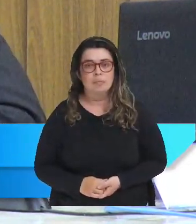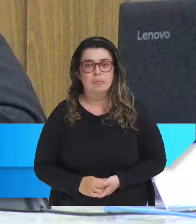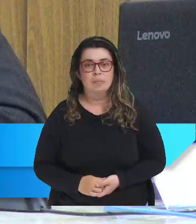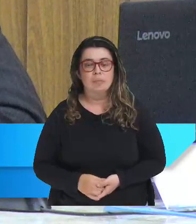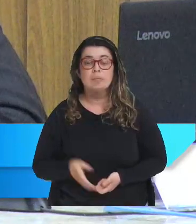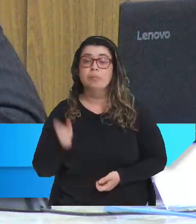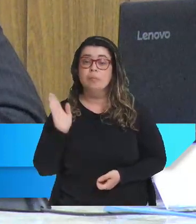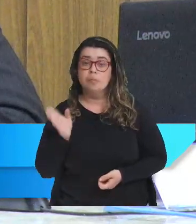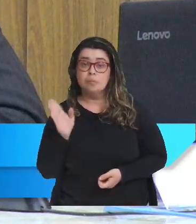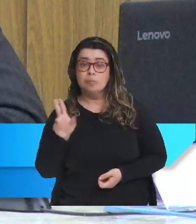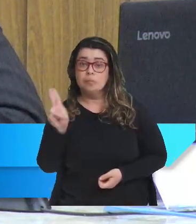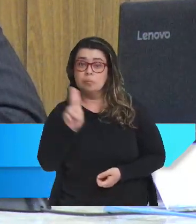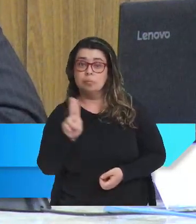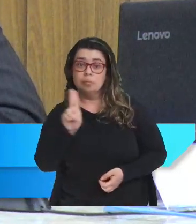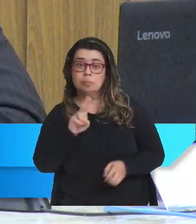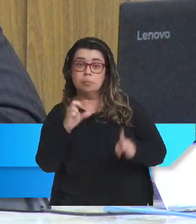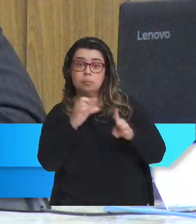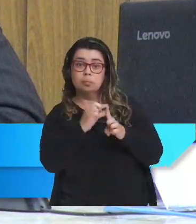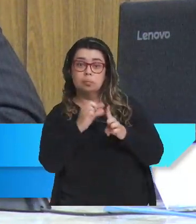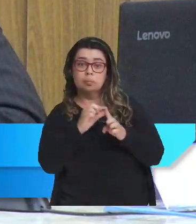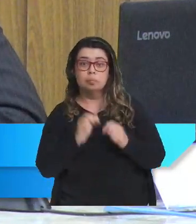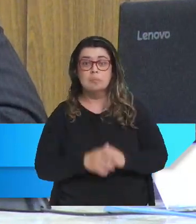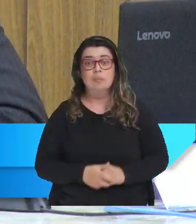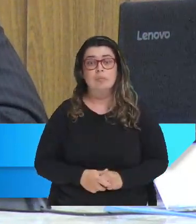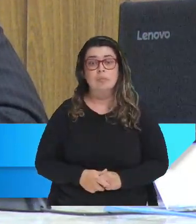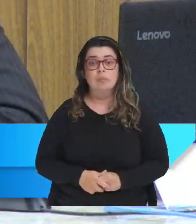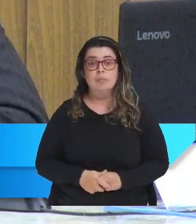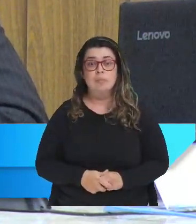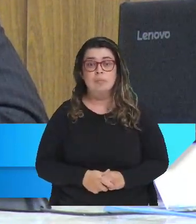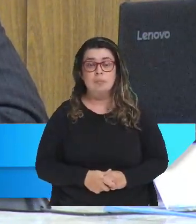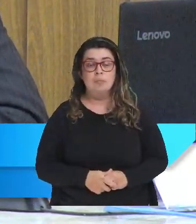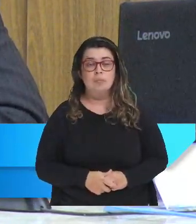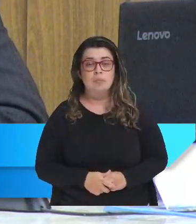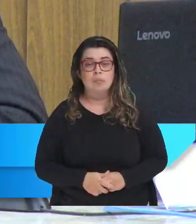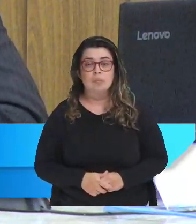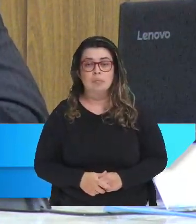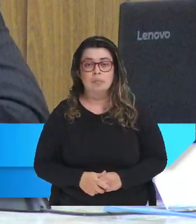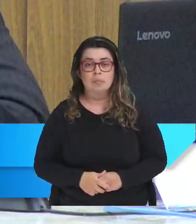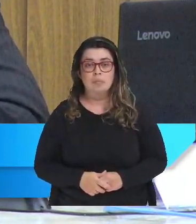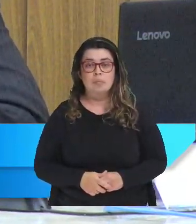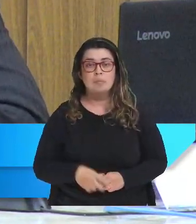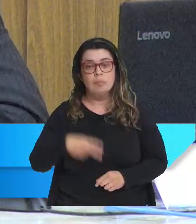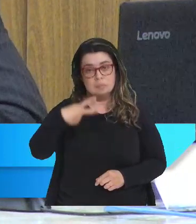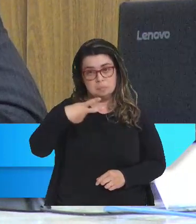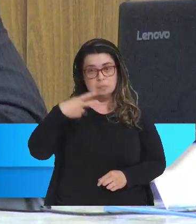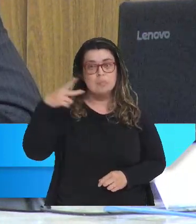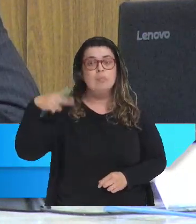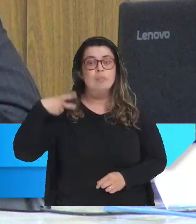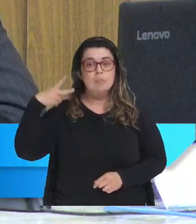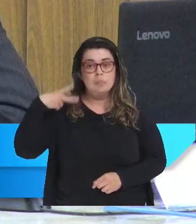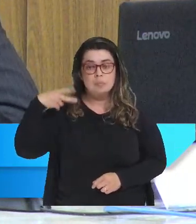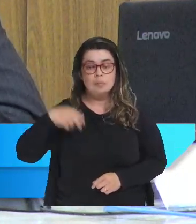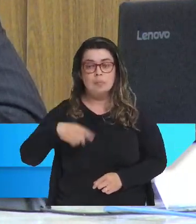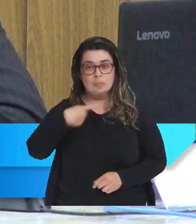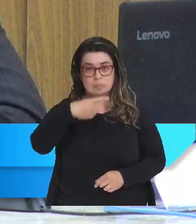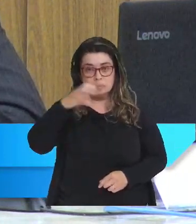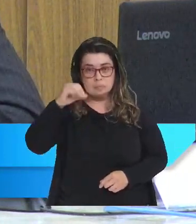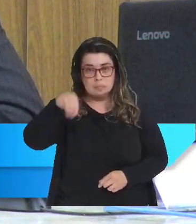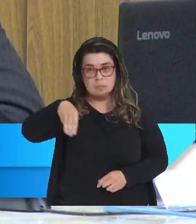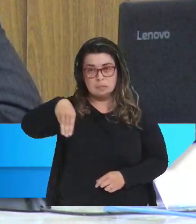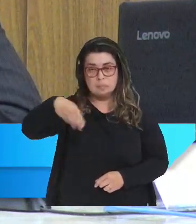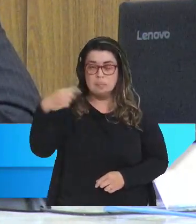Passaremos agora para o uso da palavra pelos vereadores, seguindo a ordem de inscrição, limitado a 2 oradores, pelo prazo de 10 minutos